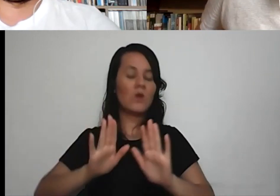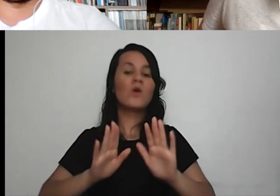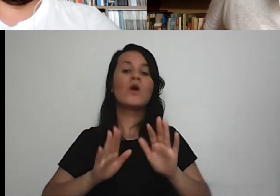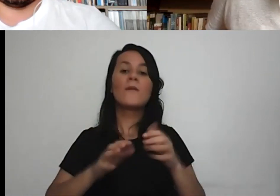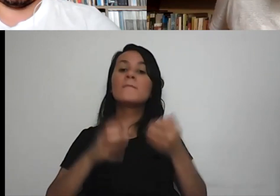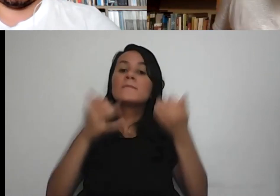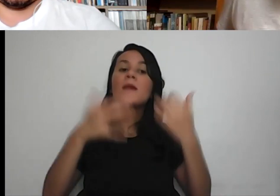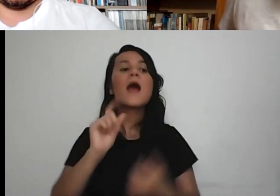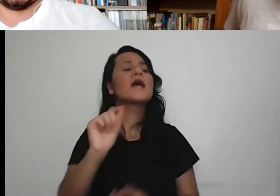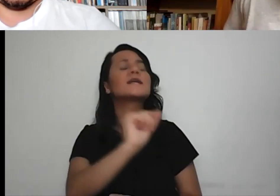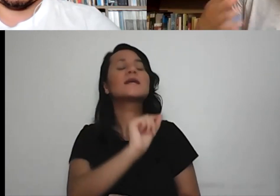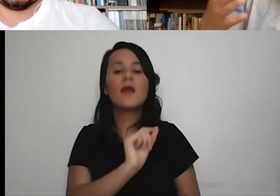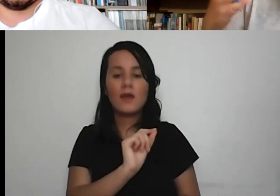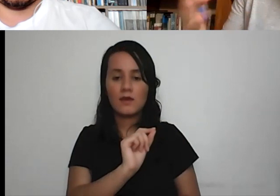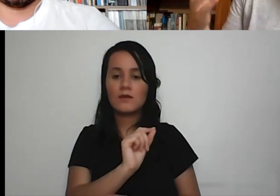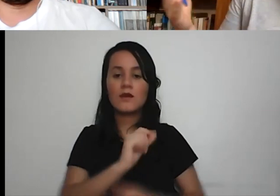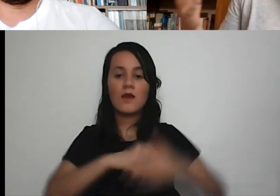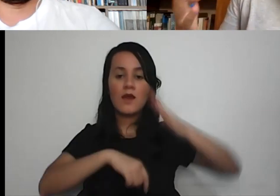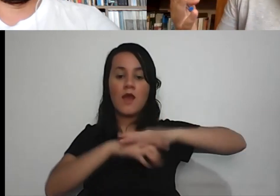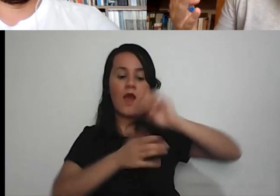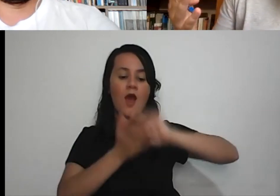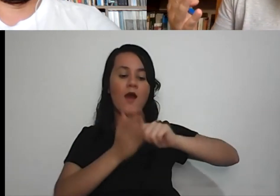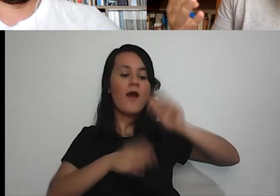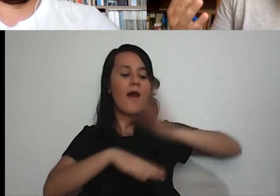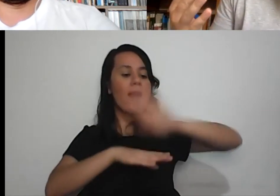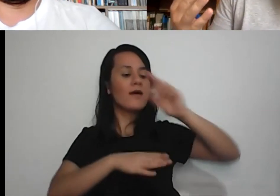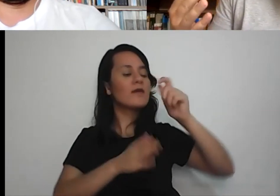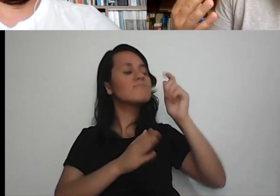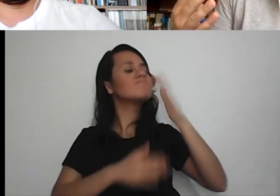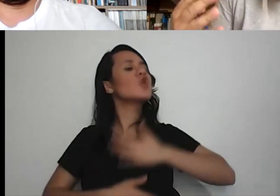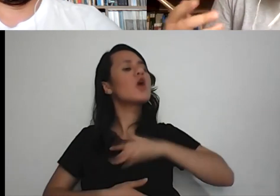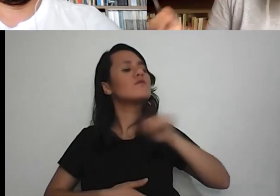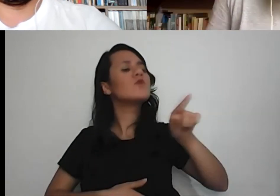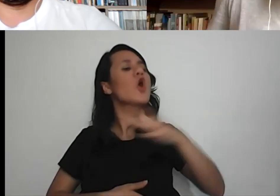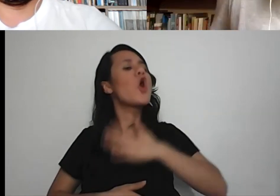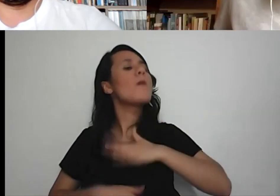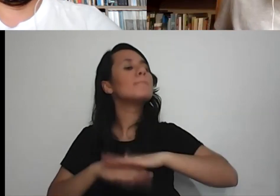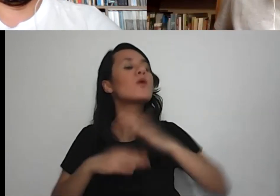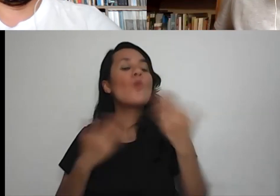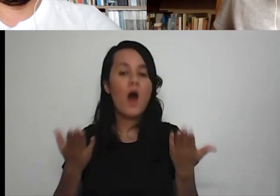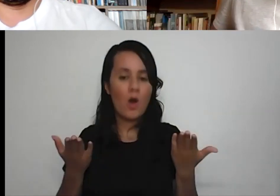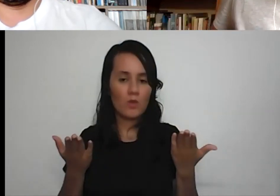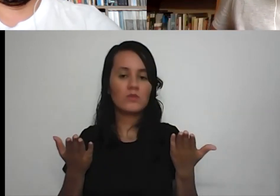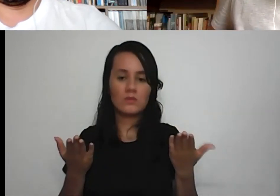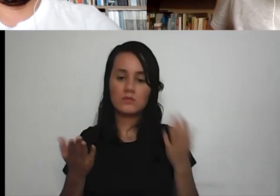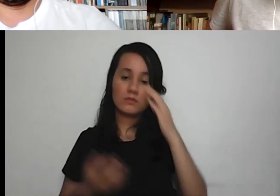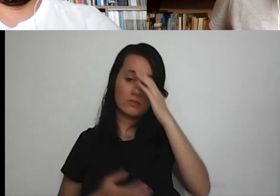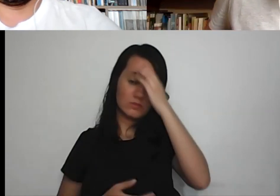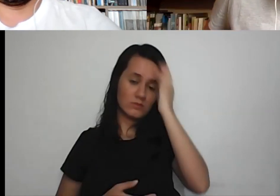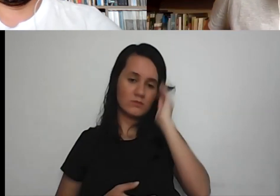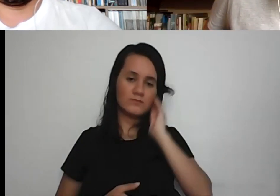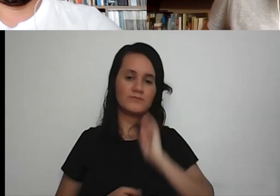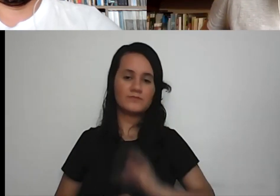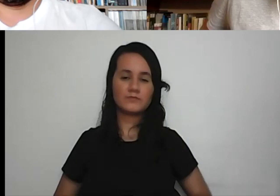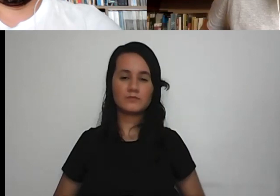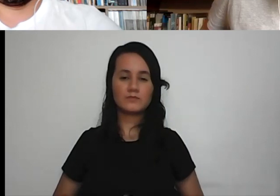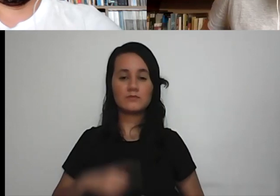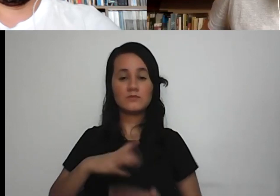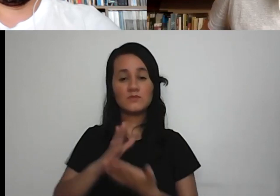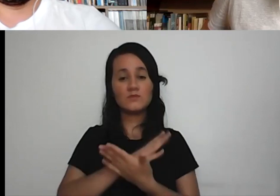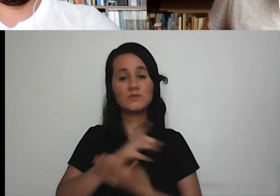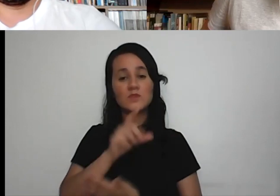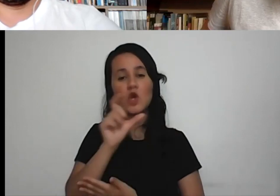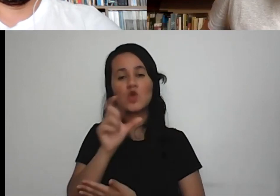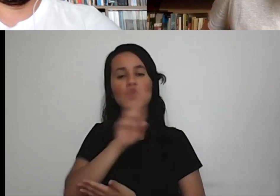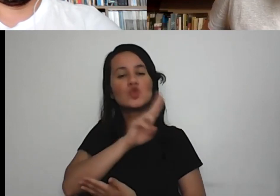quem são os autores que você mais gosta, né? Você tem nomes que, na verdade,